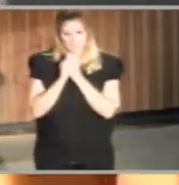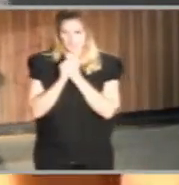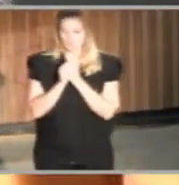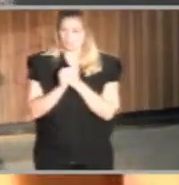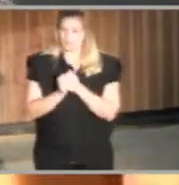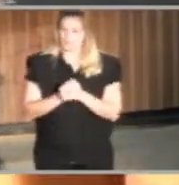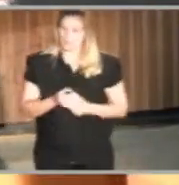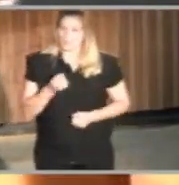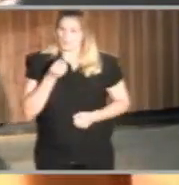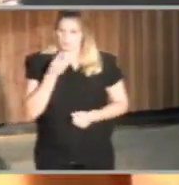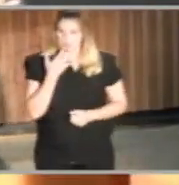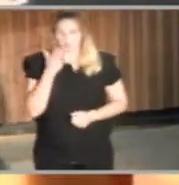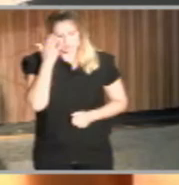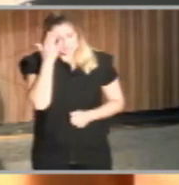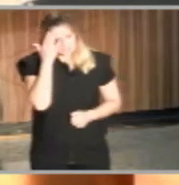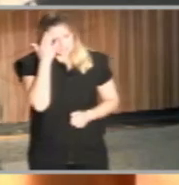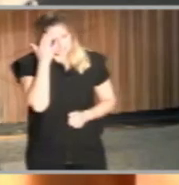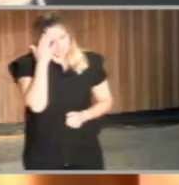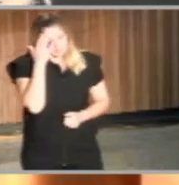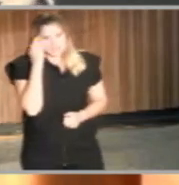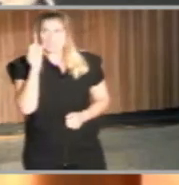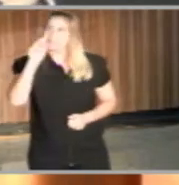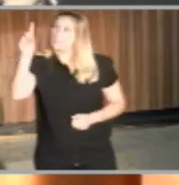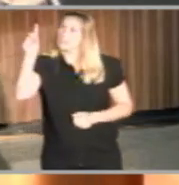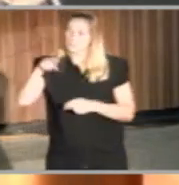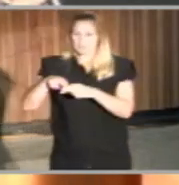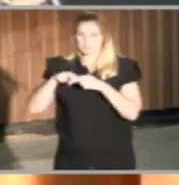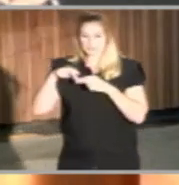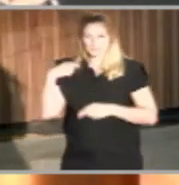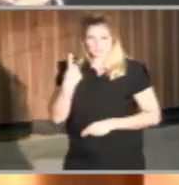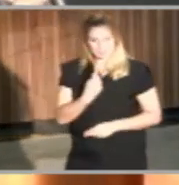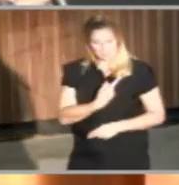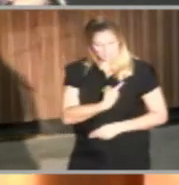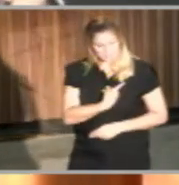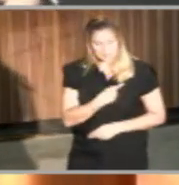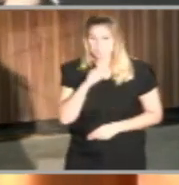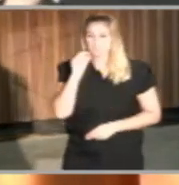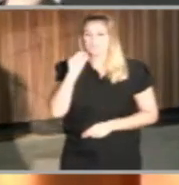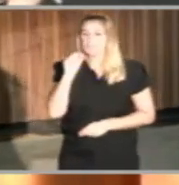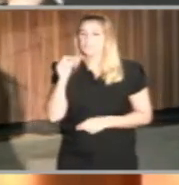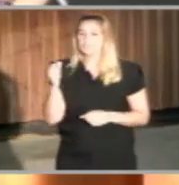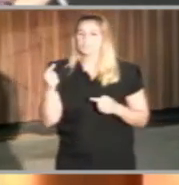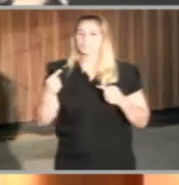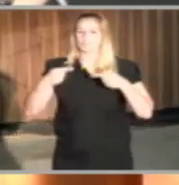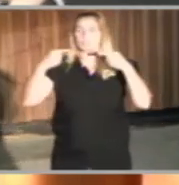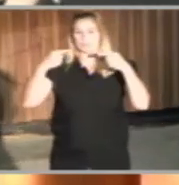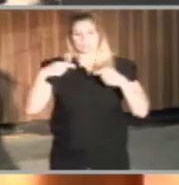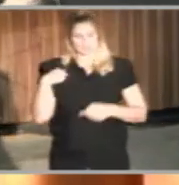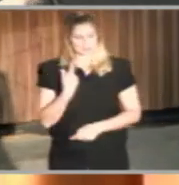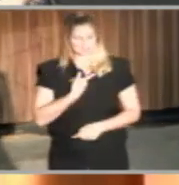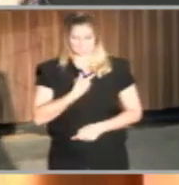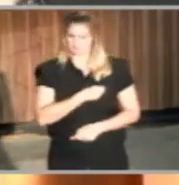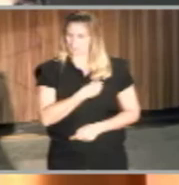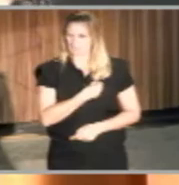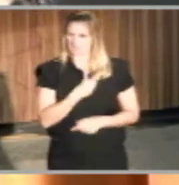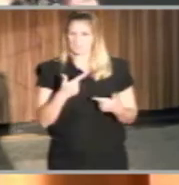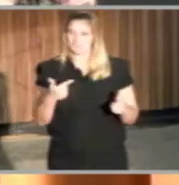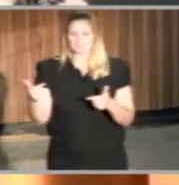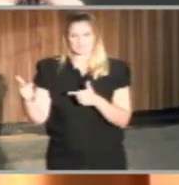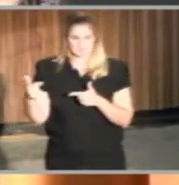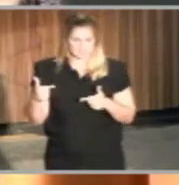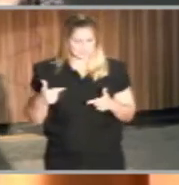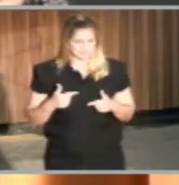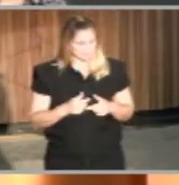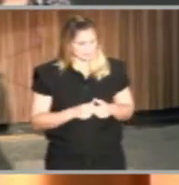bom saber que o Senhor é por nós. E se Deus é por nós, quem será contra nós, não é verdade? Queria que